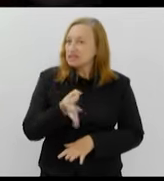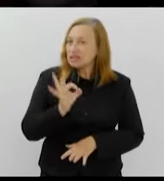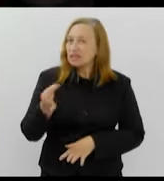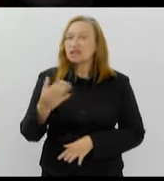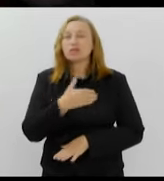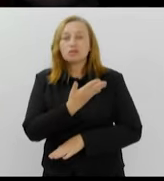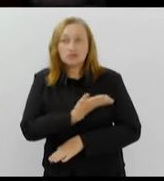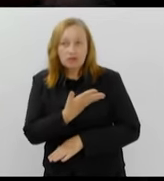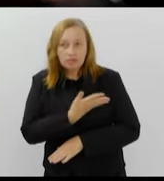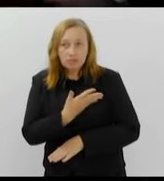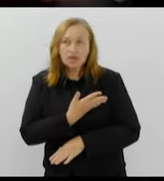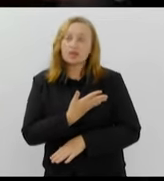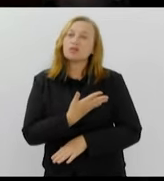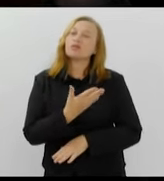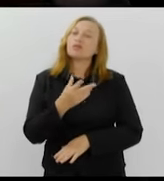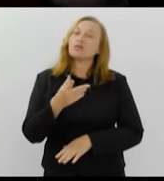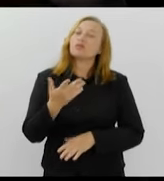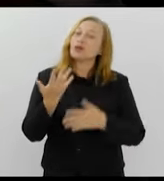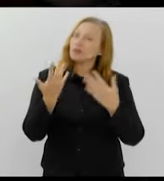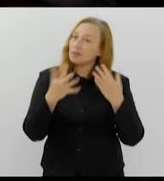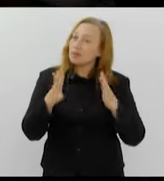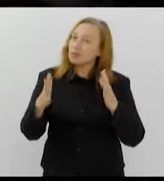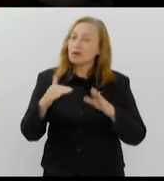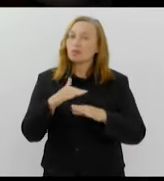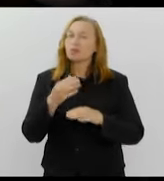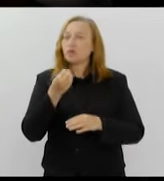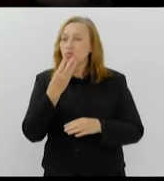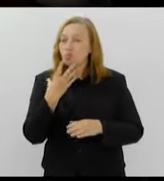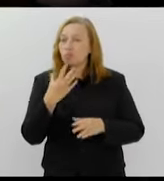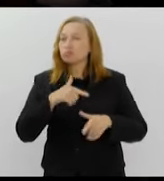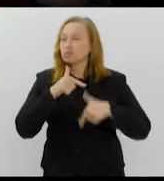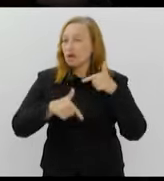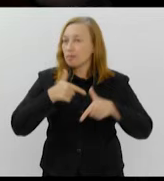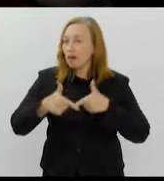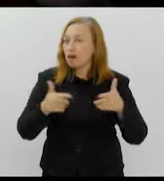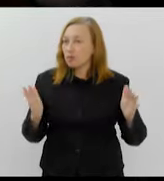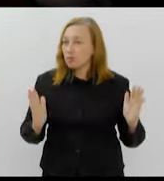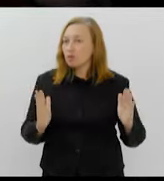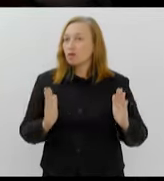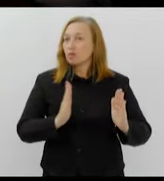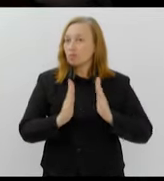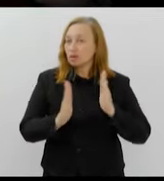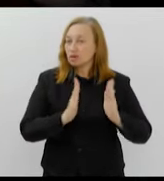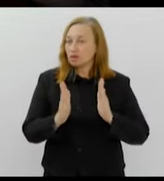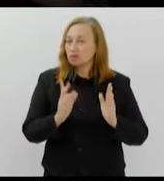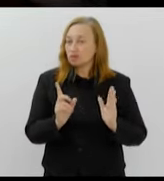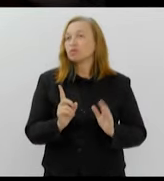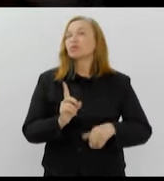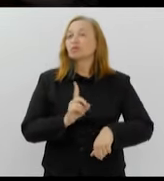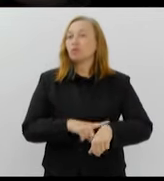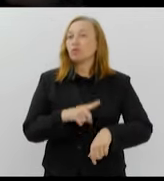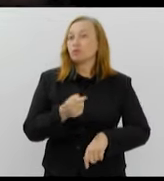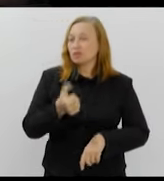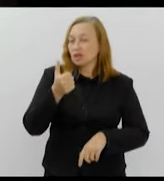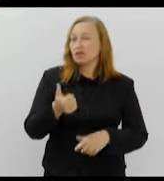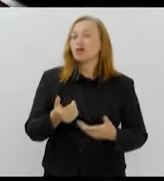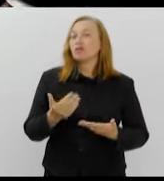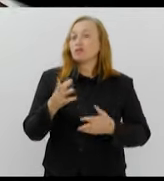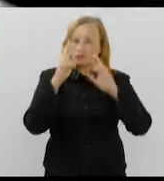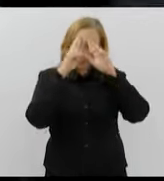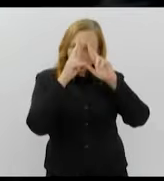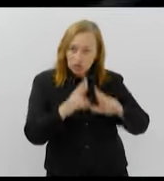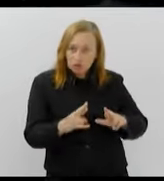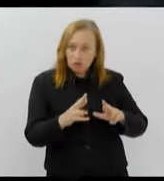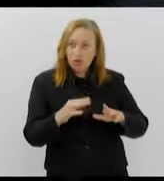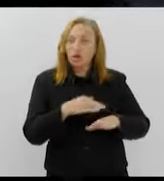signatários pelo bom serviço apesar do curto tempo que prestou a polícia civil fica aqui delegado a mim o nosso respeito a